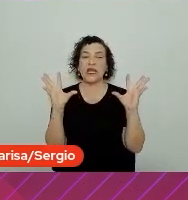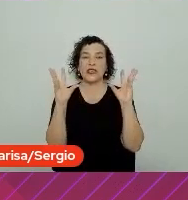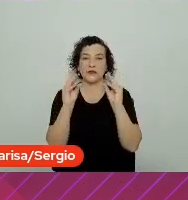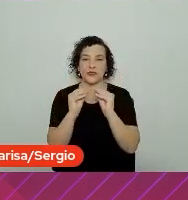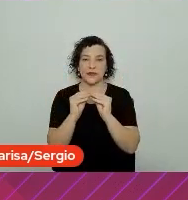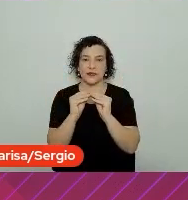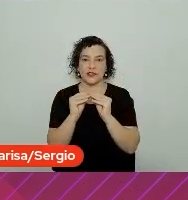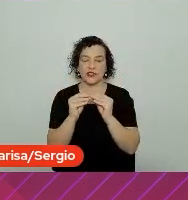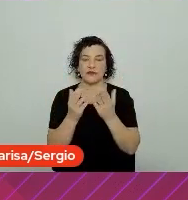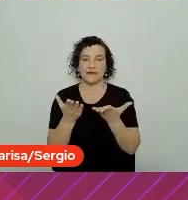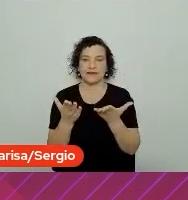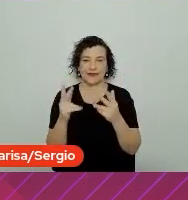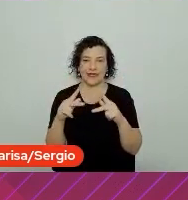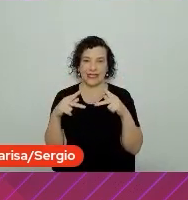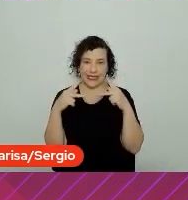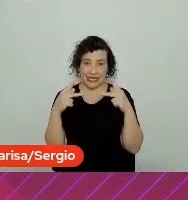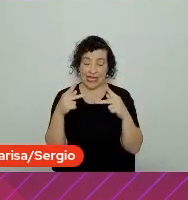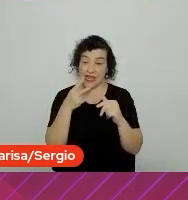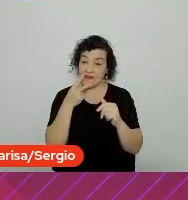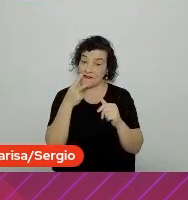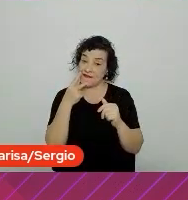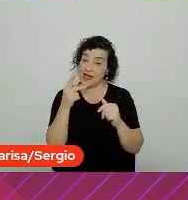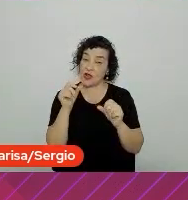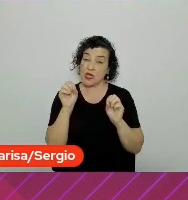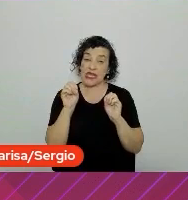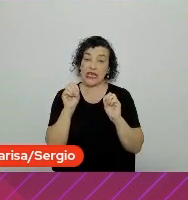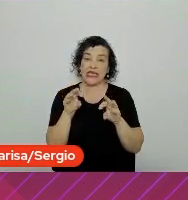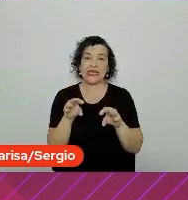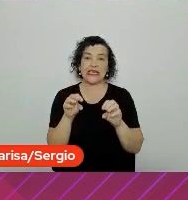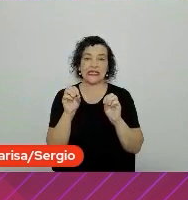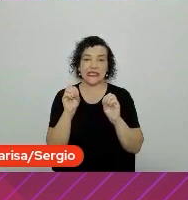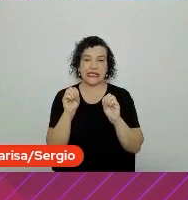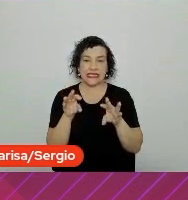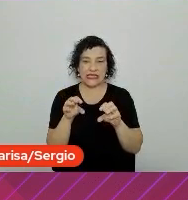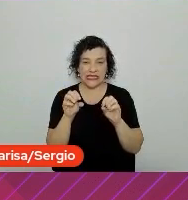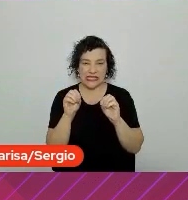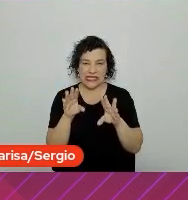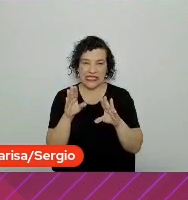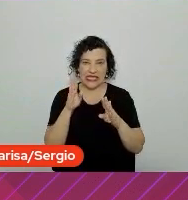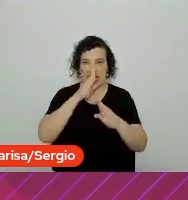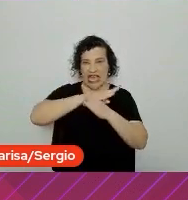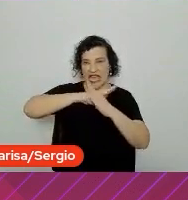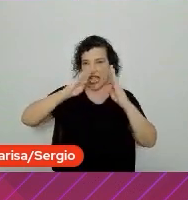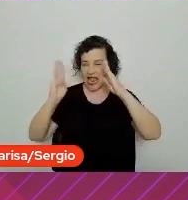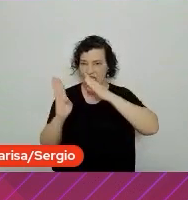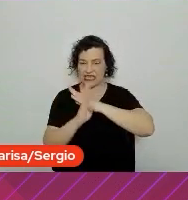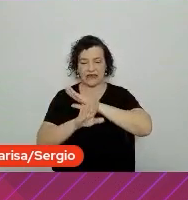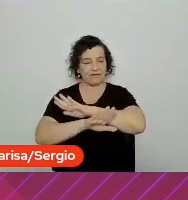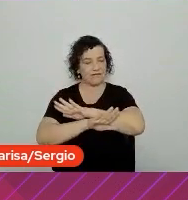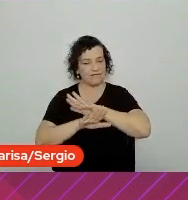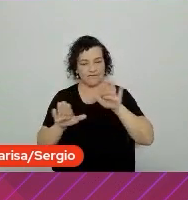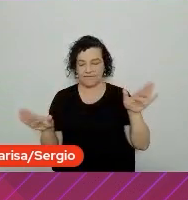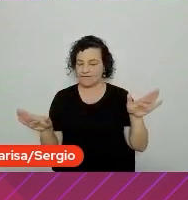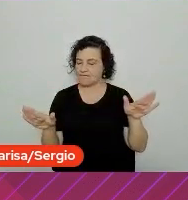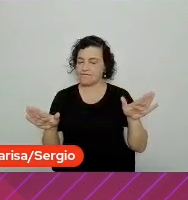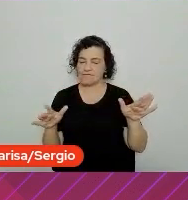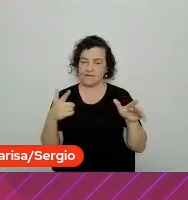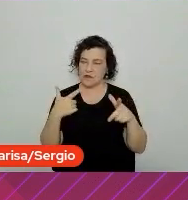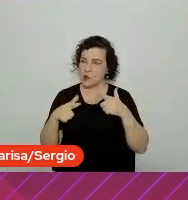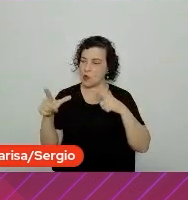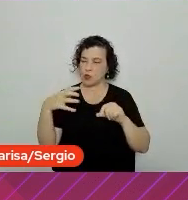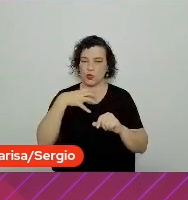Resumidamente, nesse link o Bruce Lee ele fala que ele não ensina mais karatê, que ele não ensina mais outros